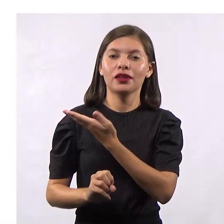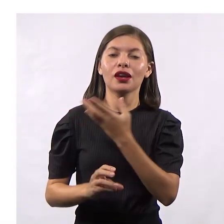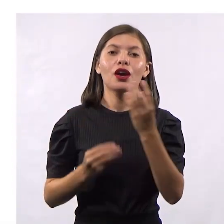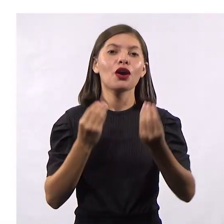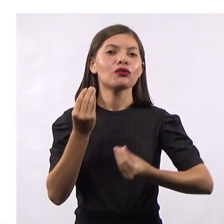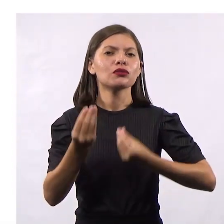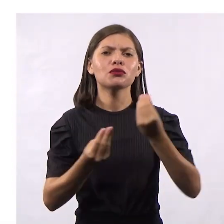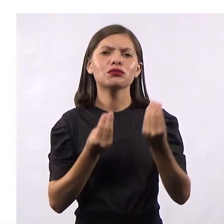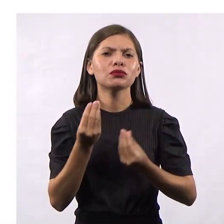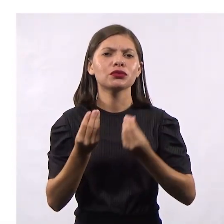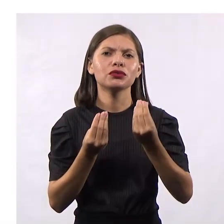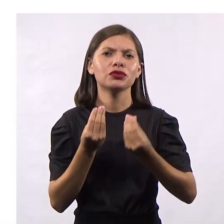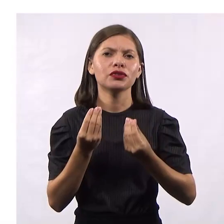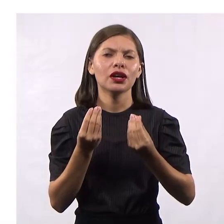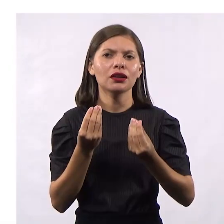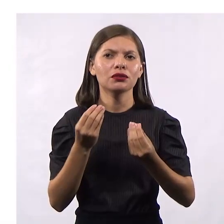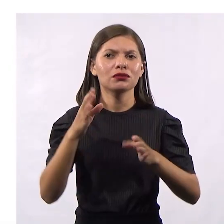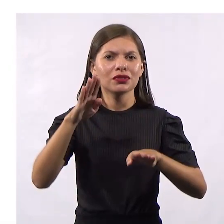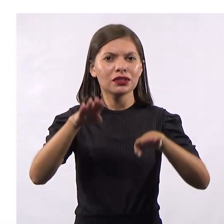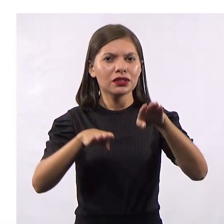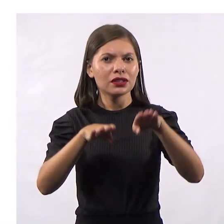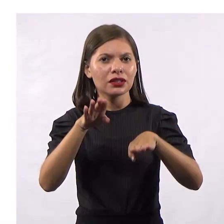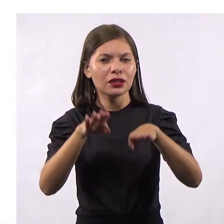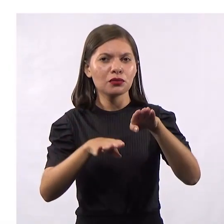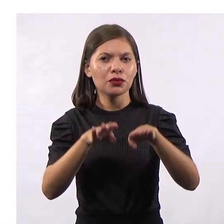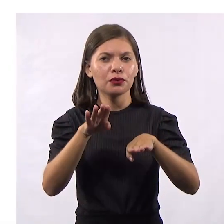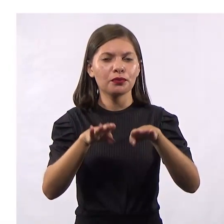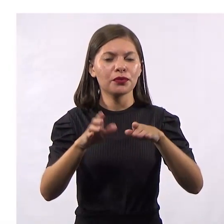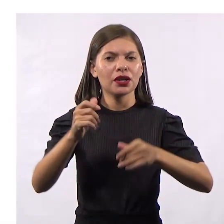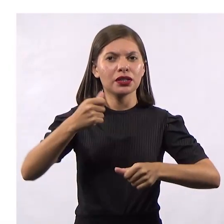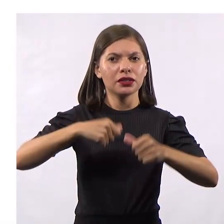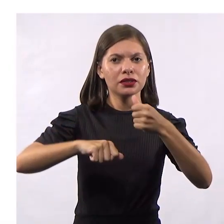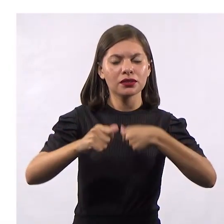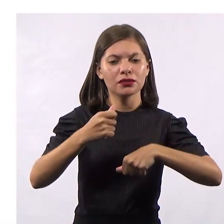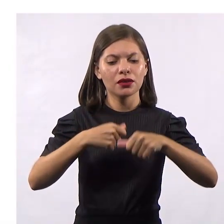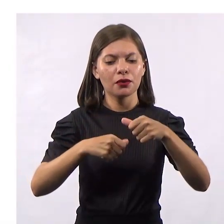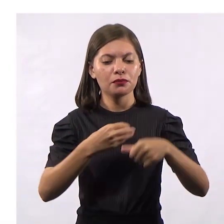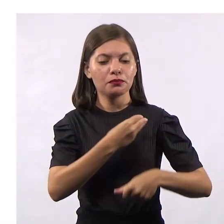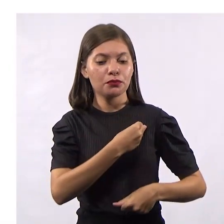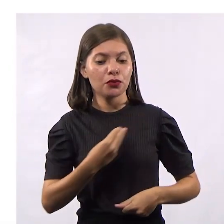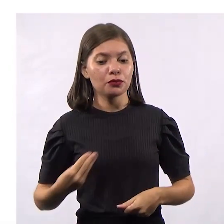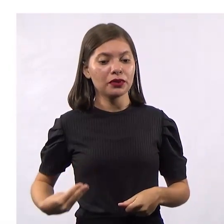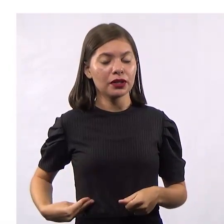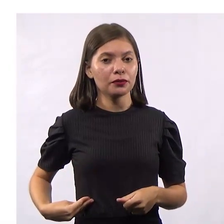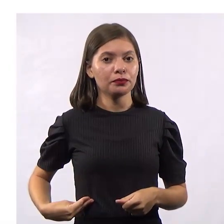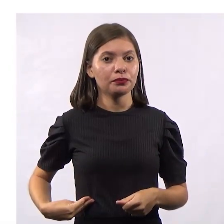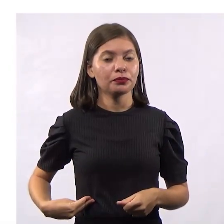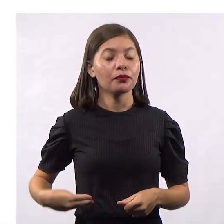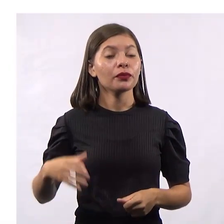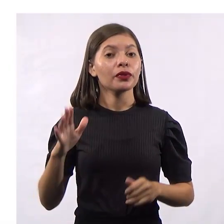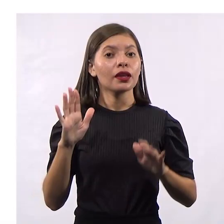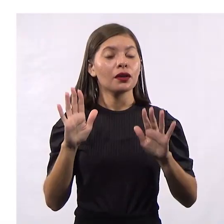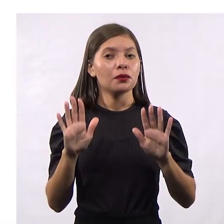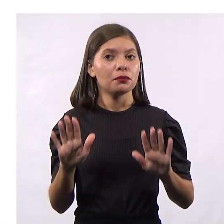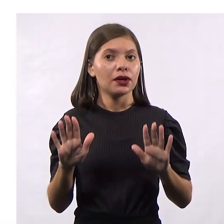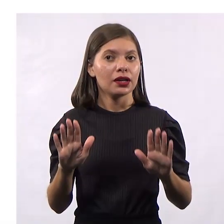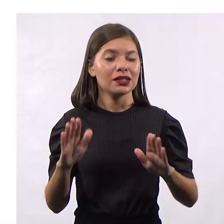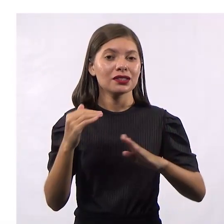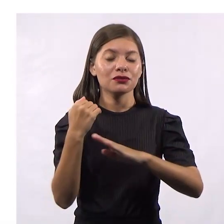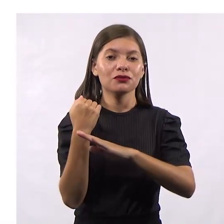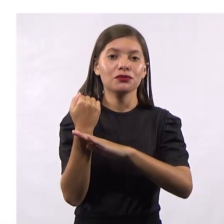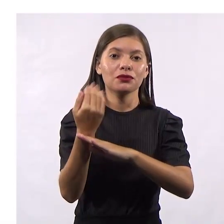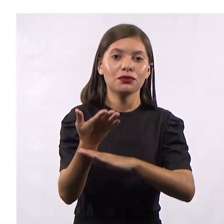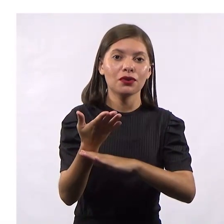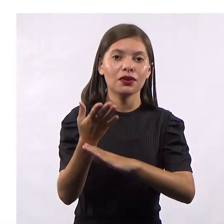da imprevisão, que é quando o desequilíbrio é causado por uma atuação da administração também, mas